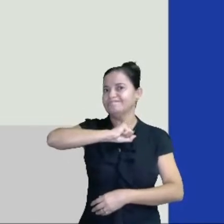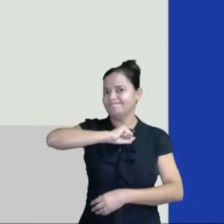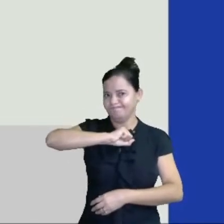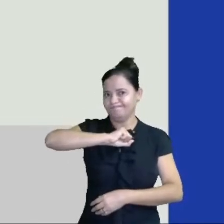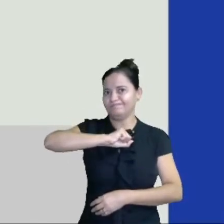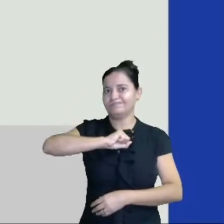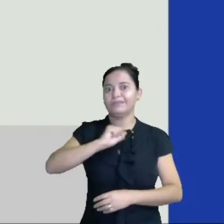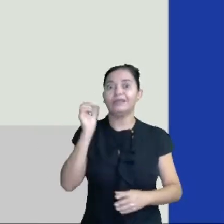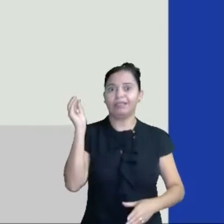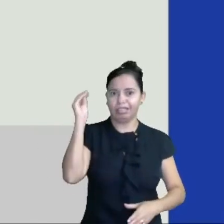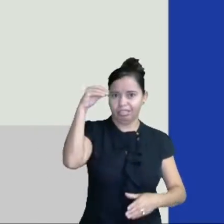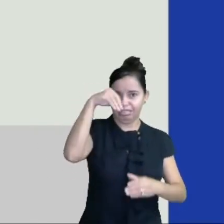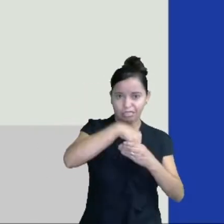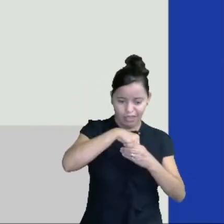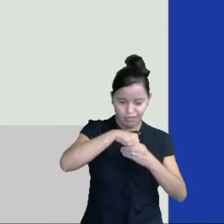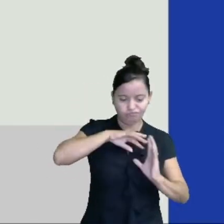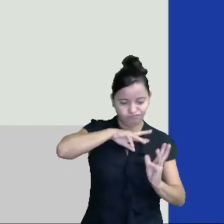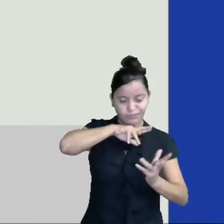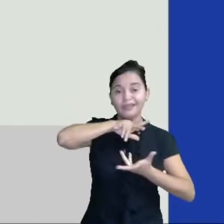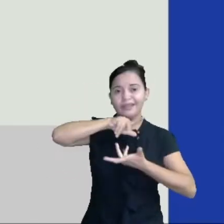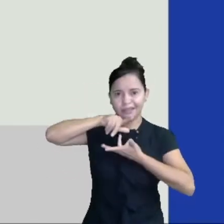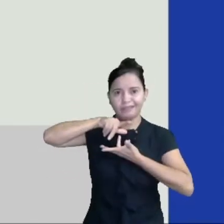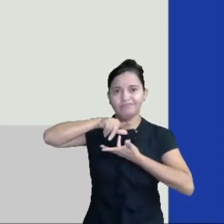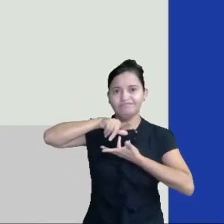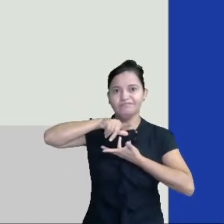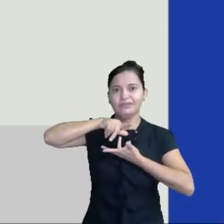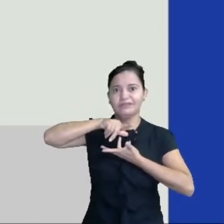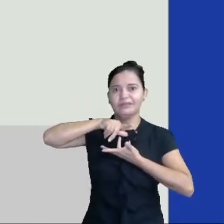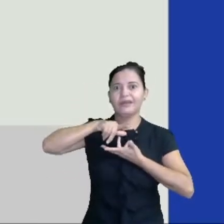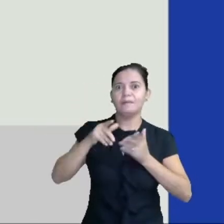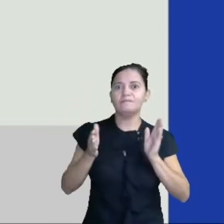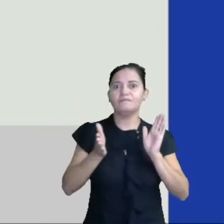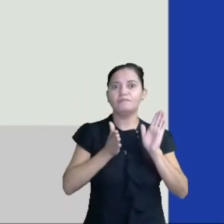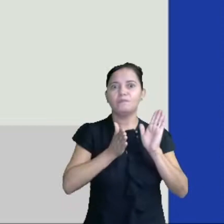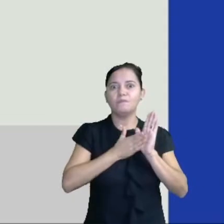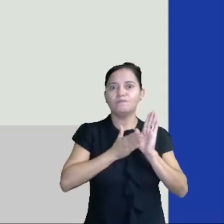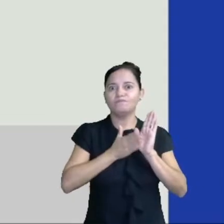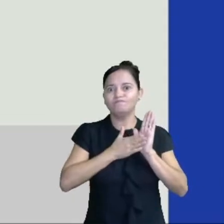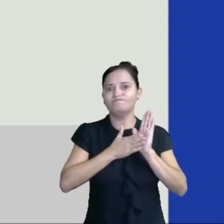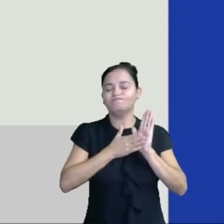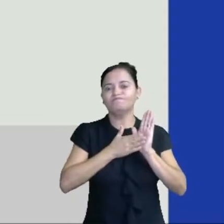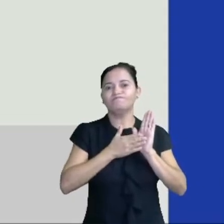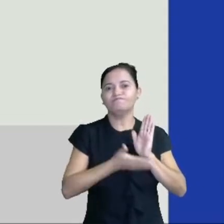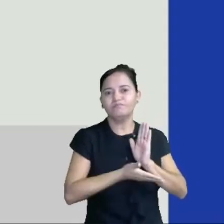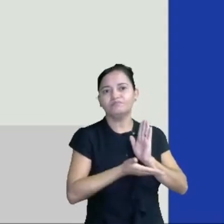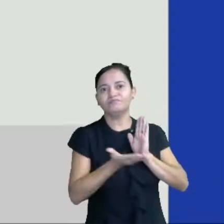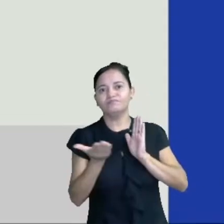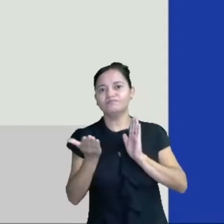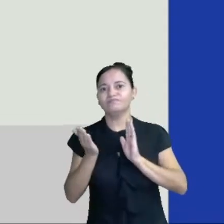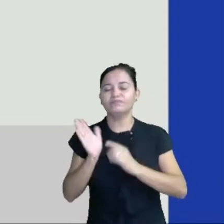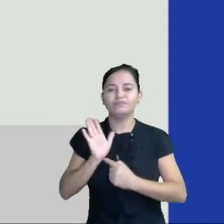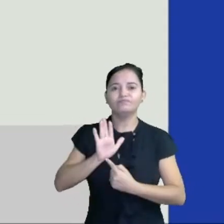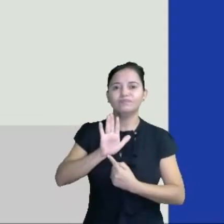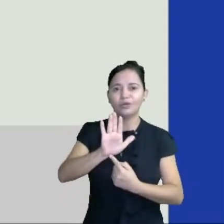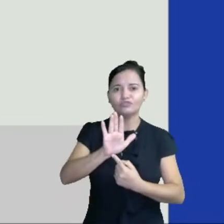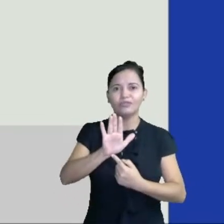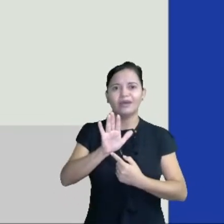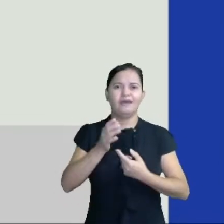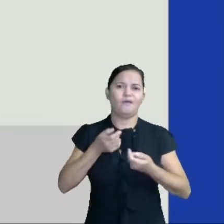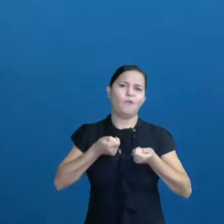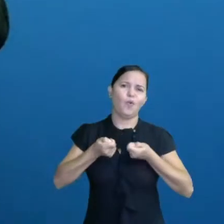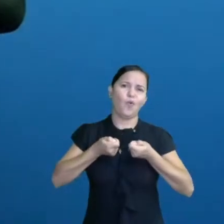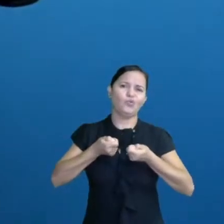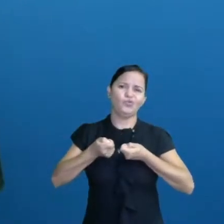Selecionar e implementar propostas para a reversão ou controle desse